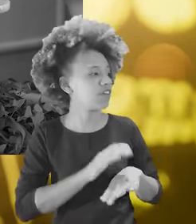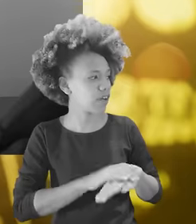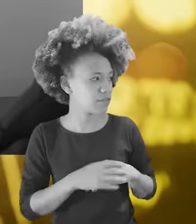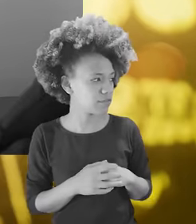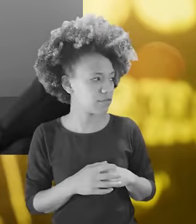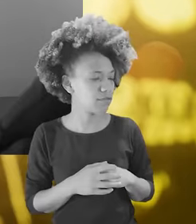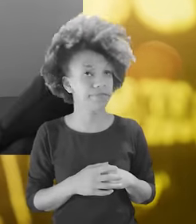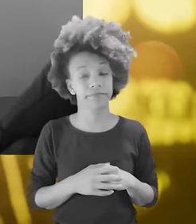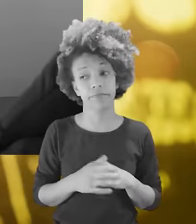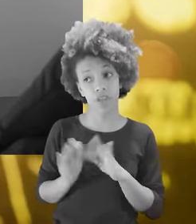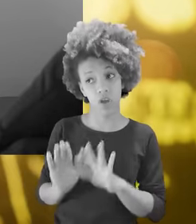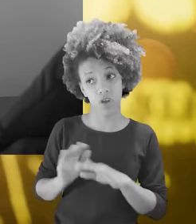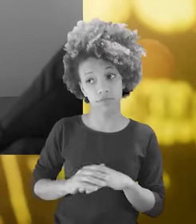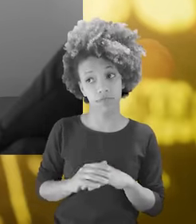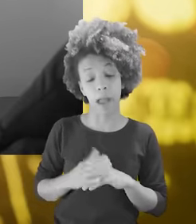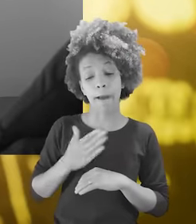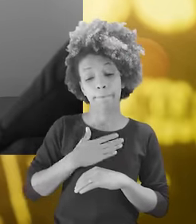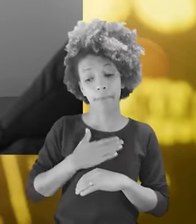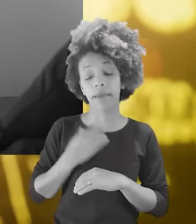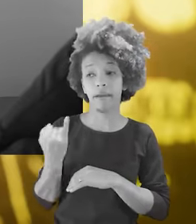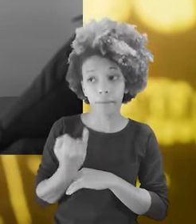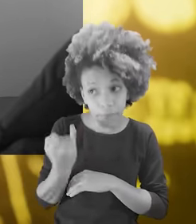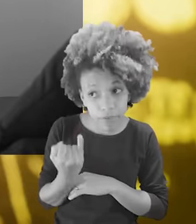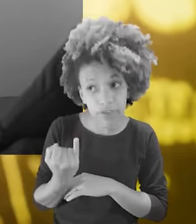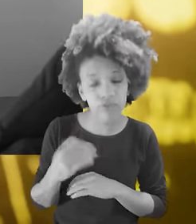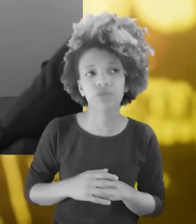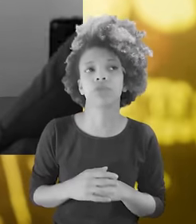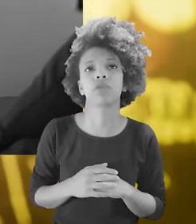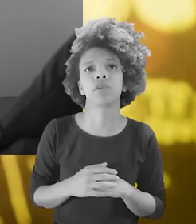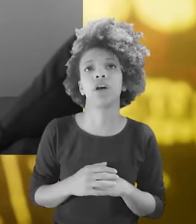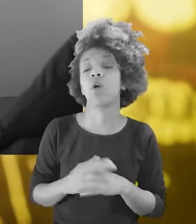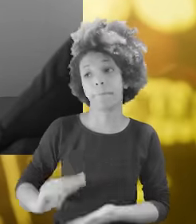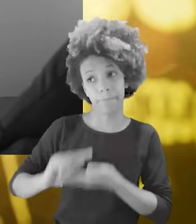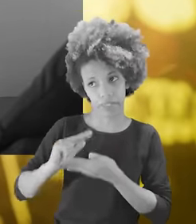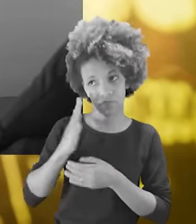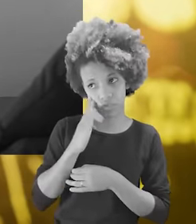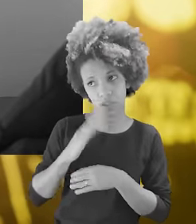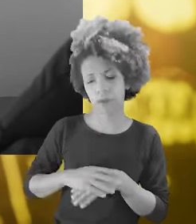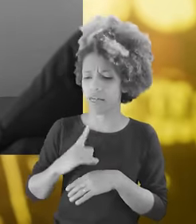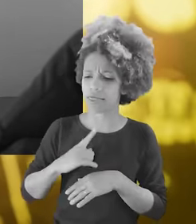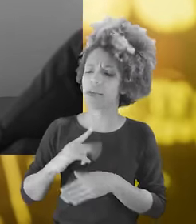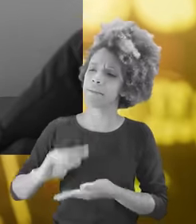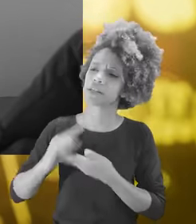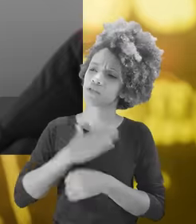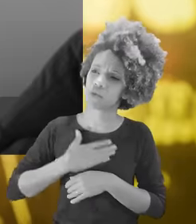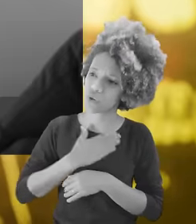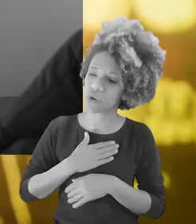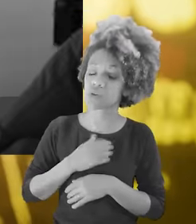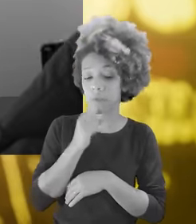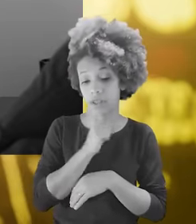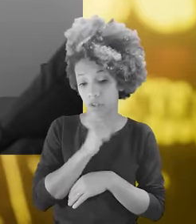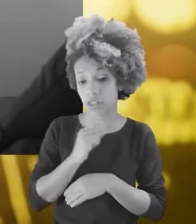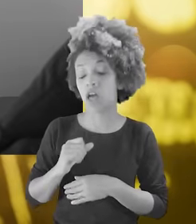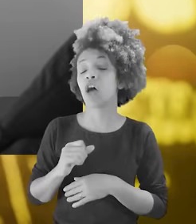faz olha para mim é muito importante o paciente Sabe tem paciente que eu gosto deixa por exemplo uma idosa